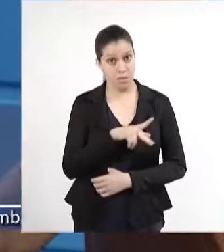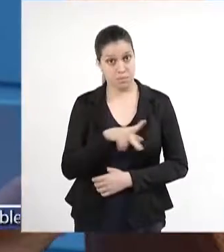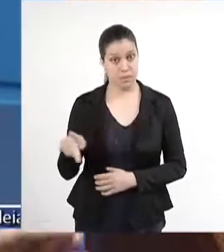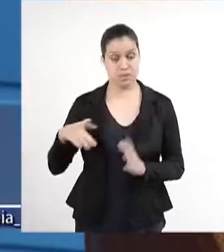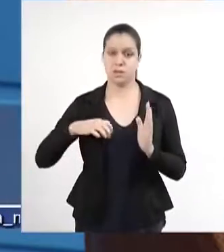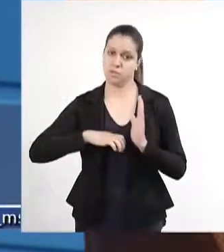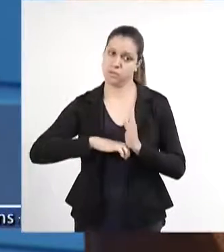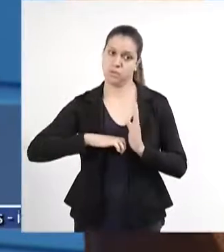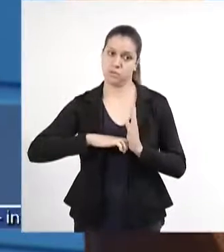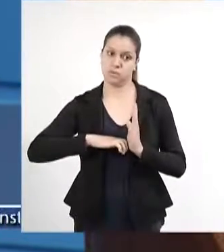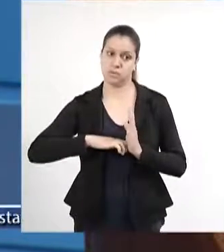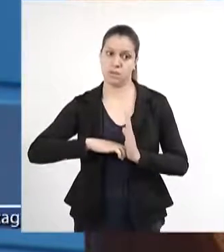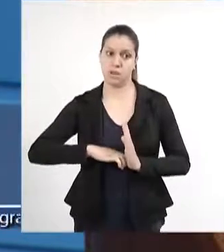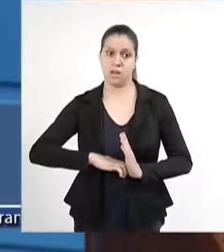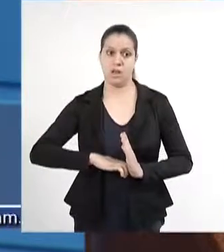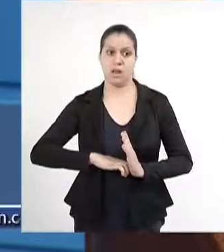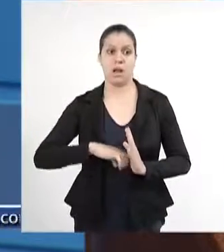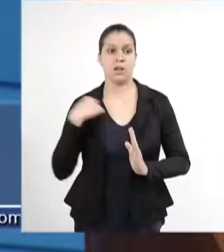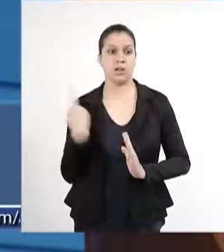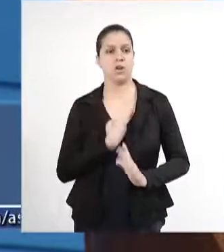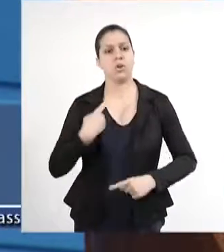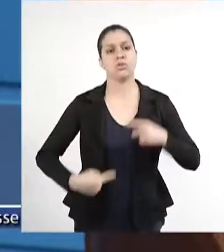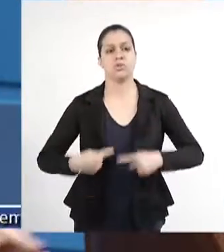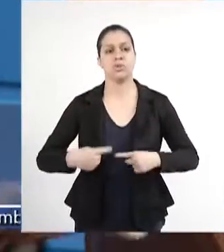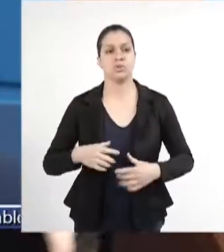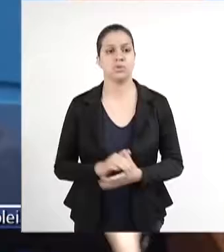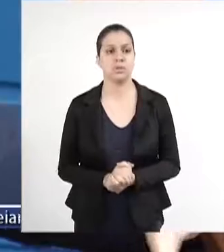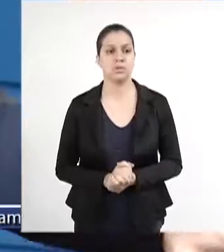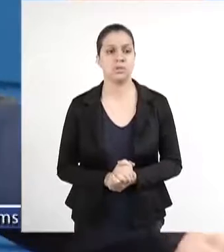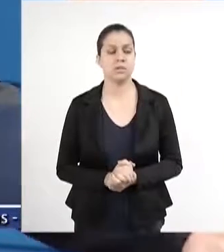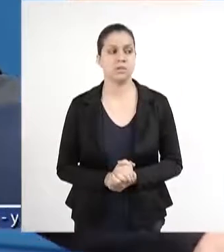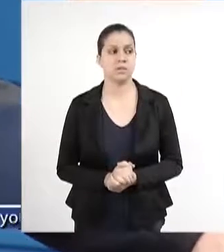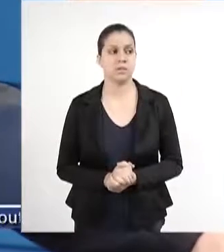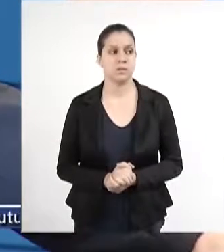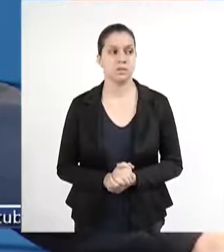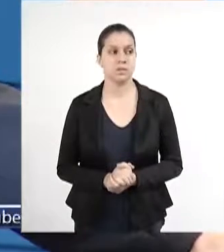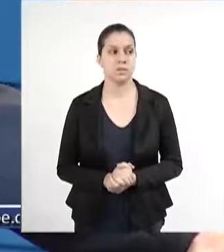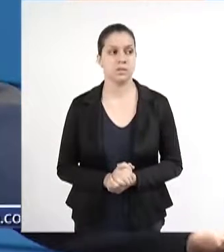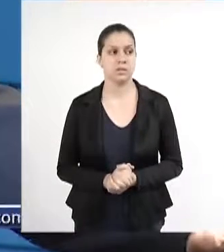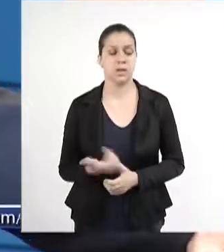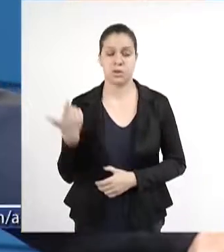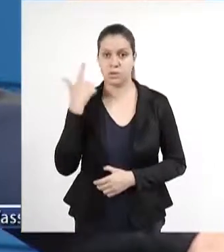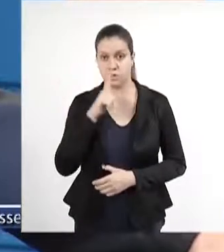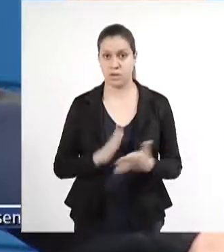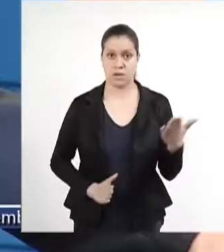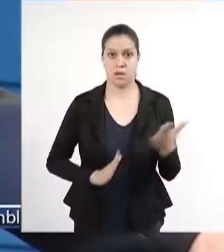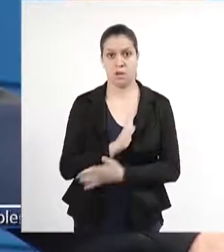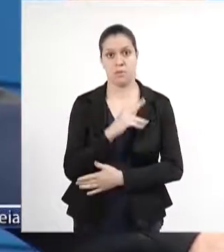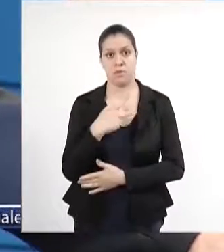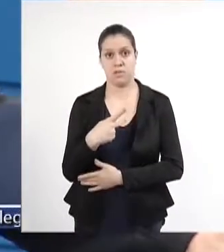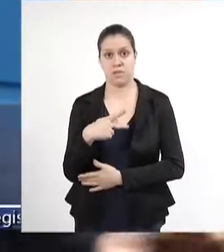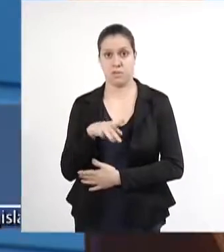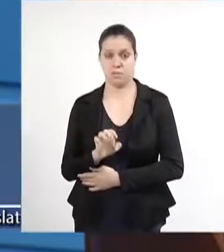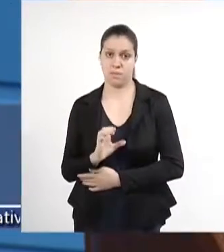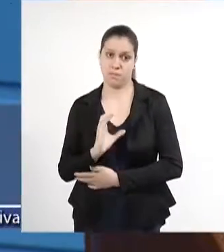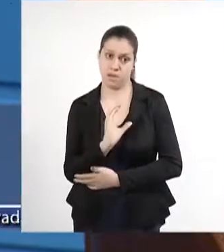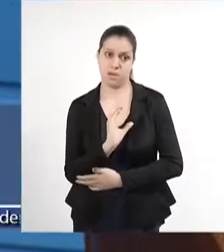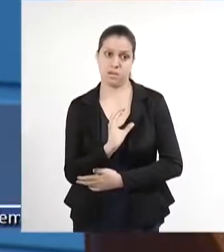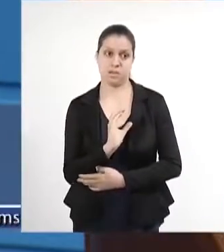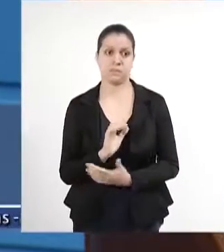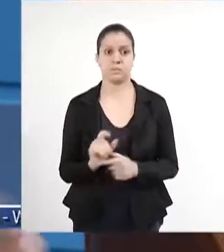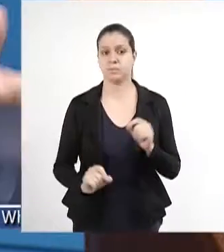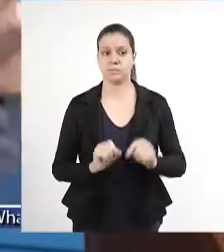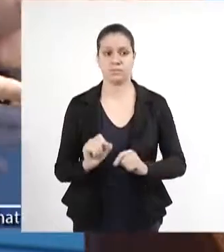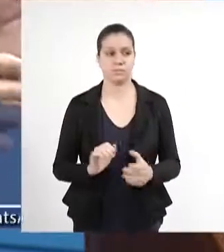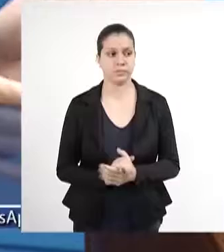discutir esse item. Então, tem a possibilidade de se aprovar uma PEC paralela. Como é que seria a